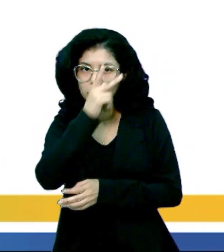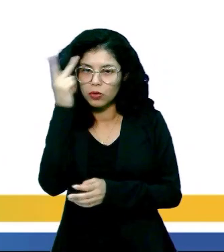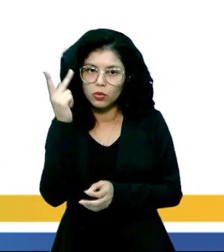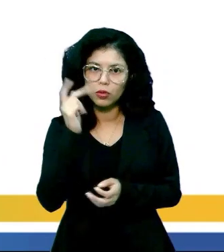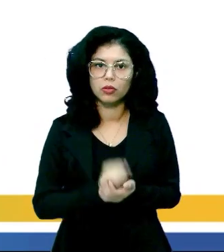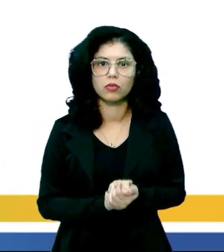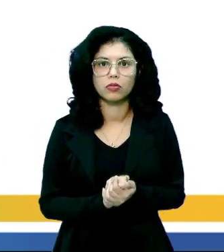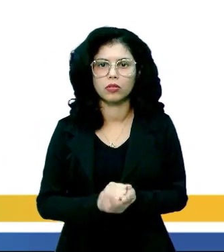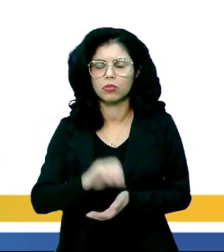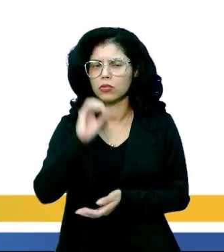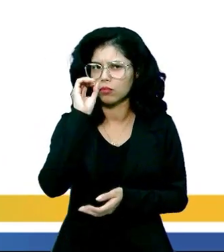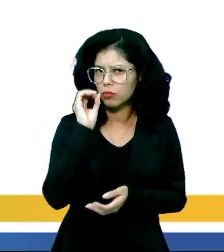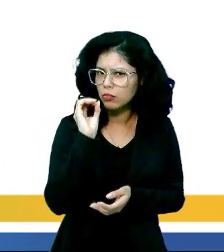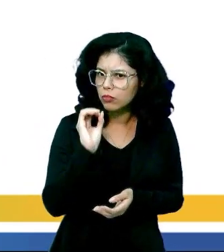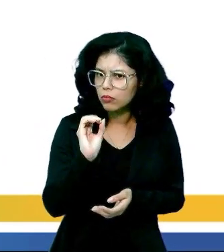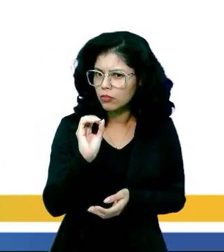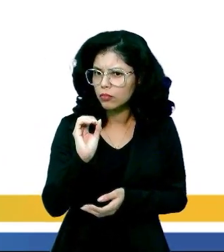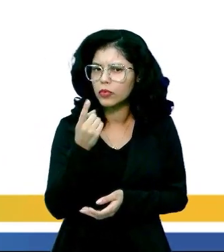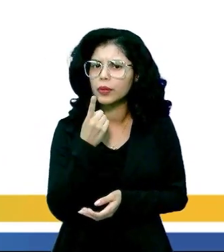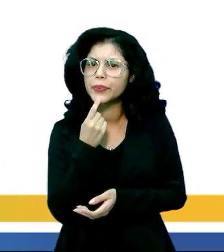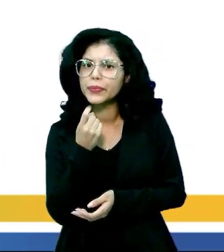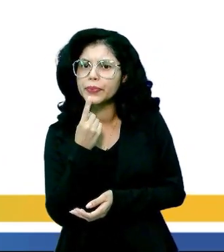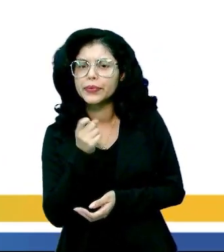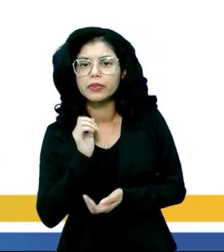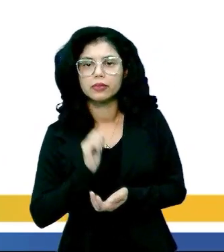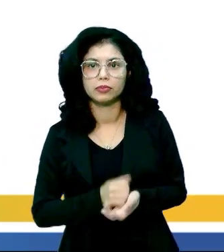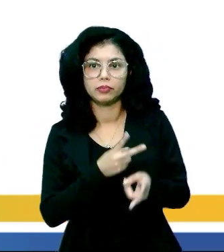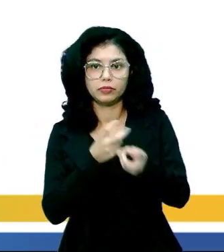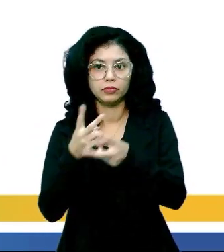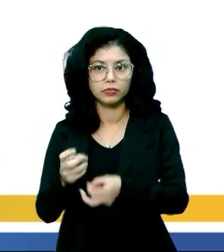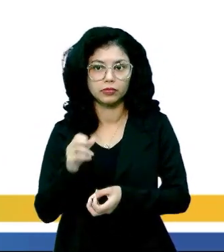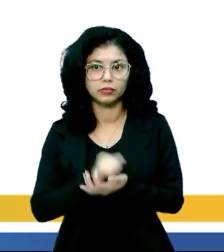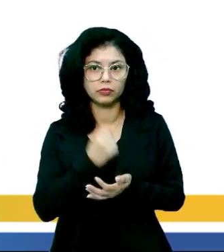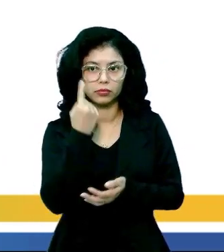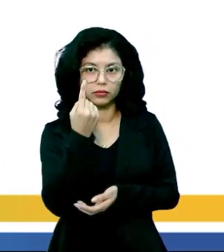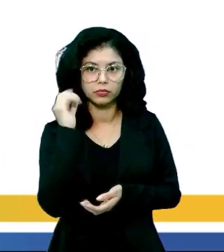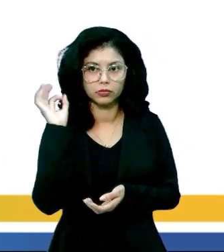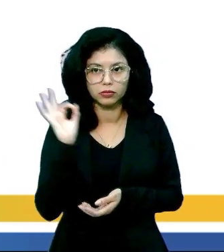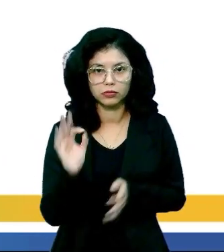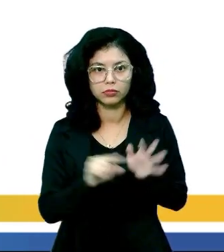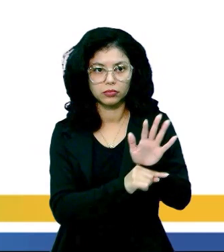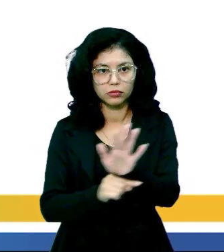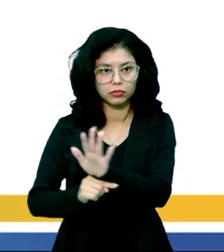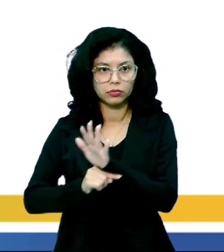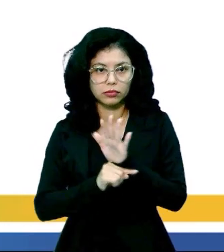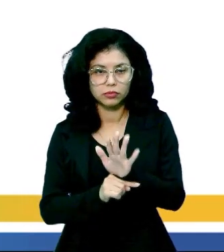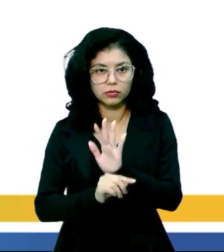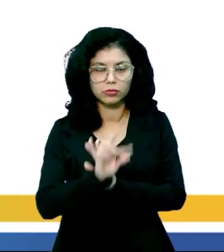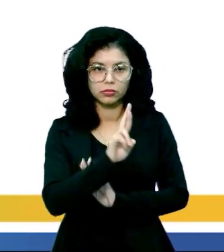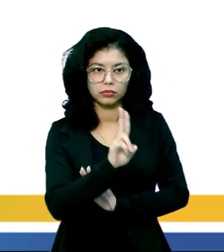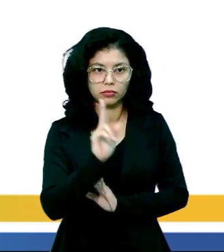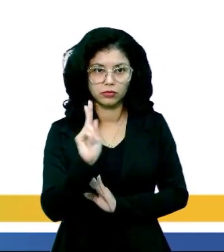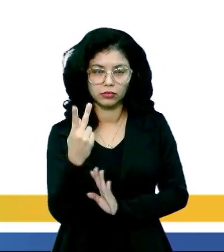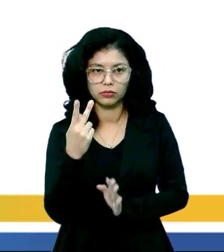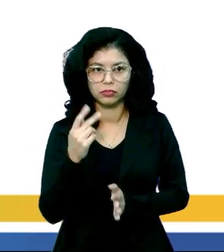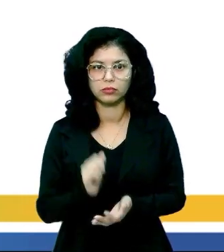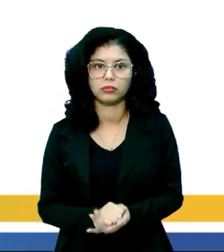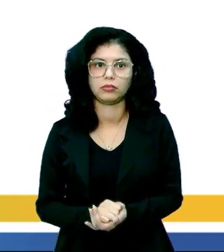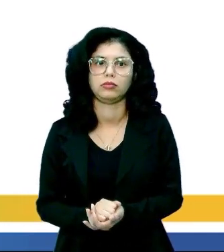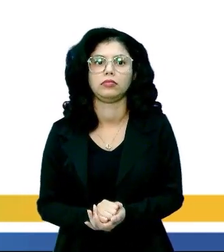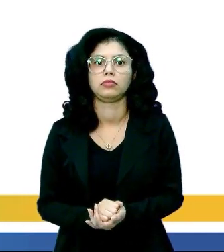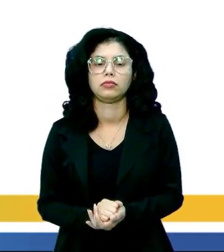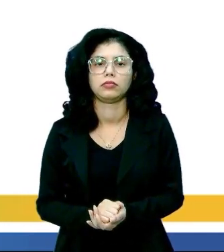300 pessoas com tipo sanguíneo O, observou-se que 1% apresentava